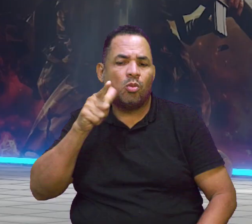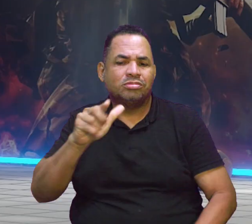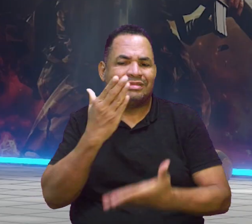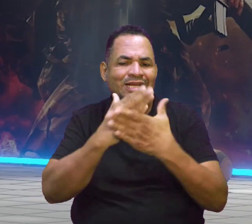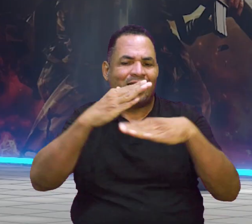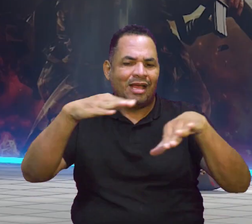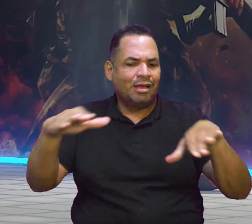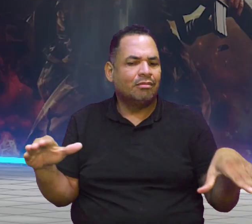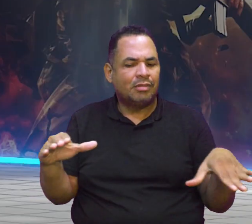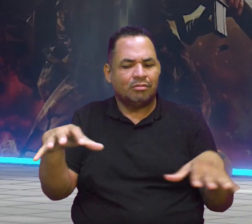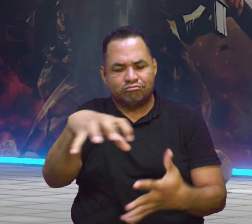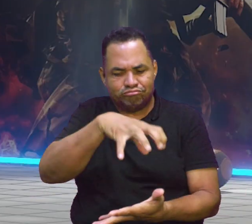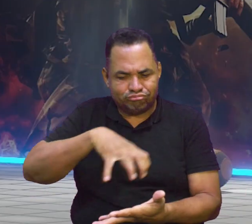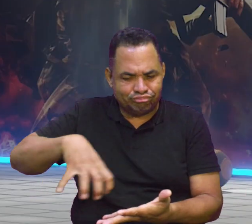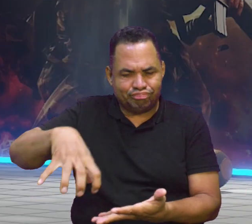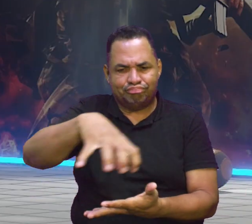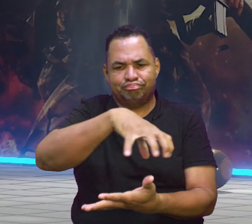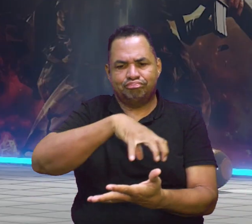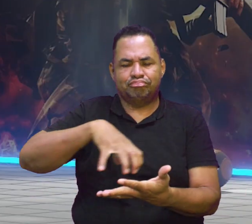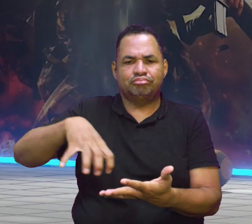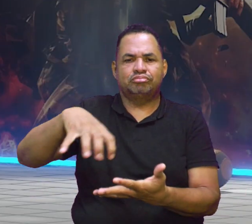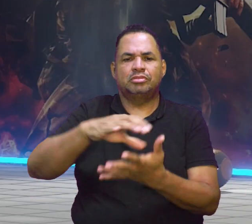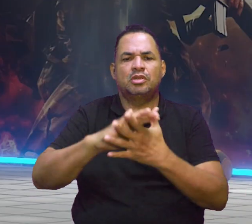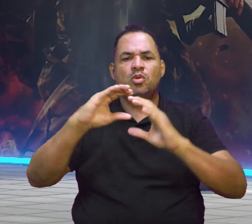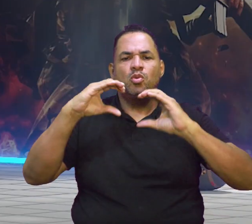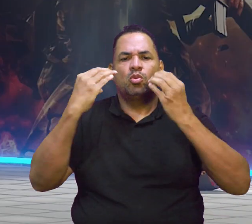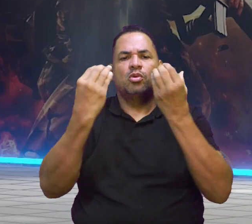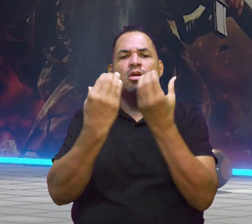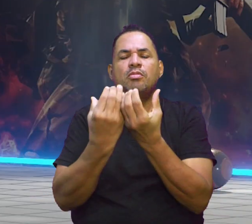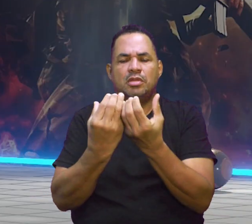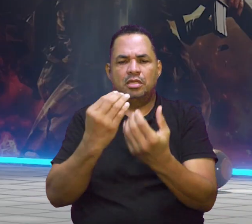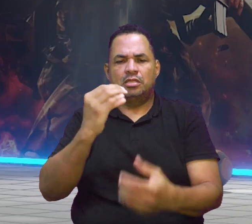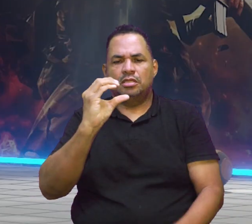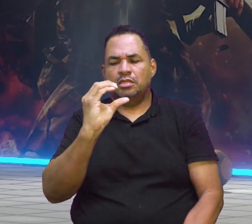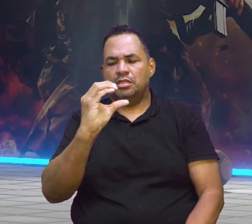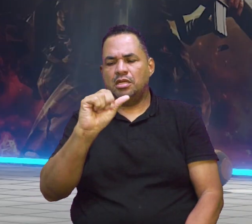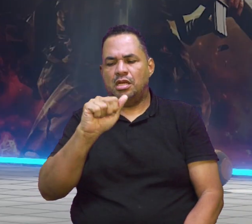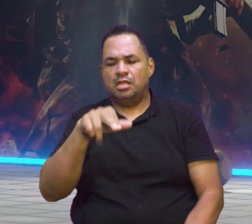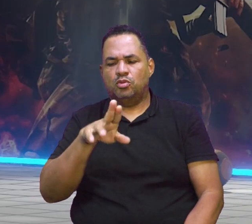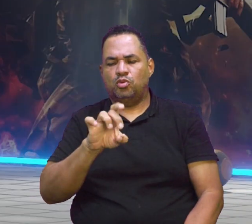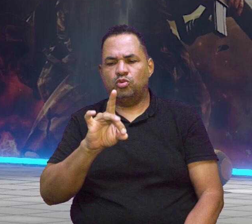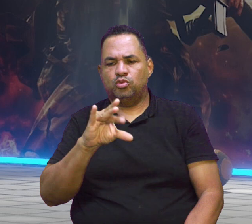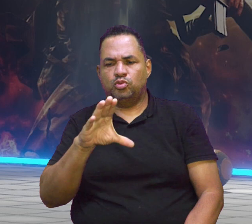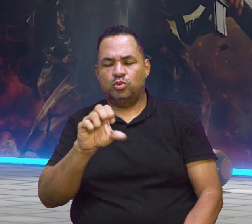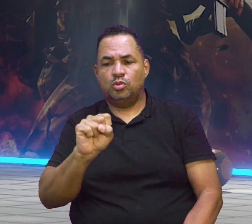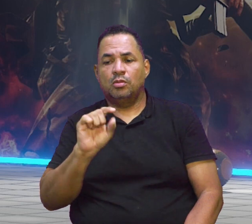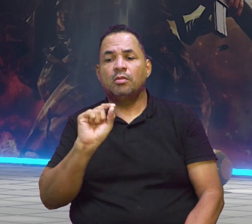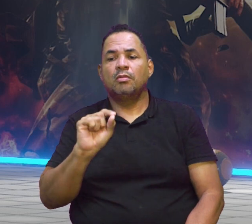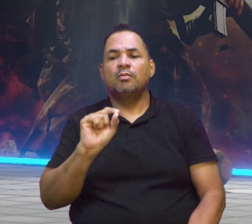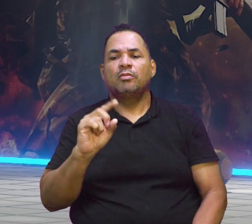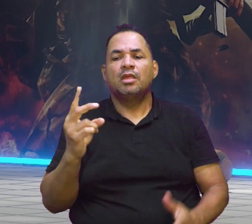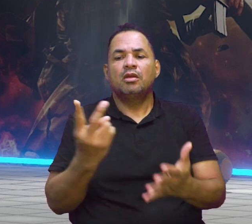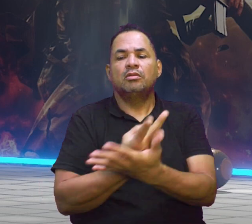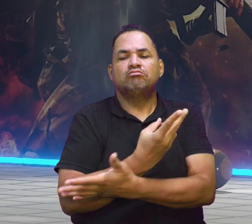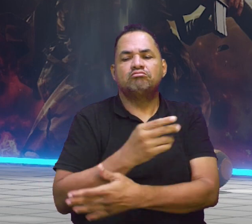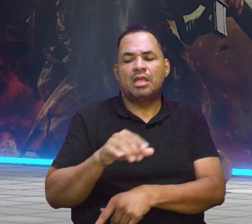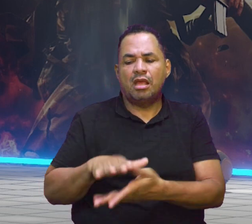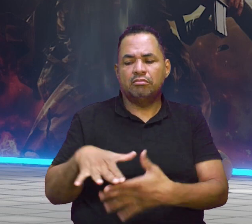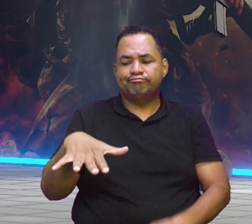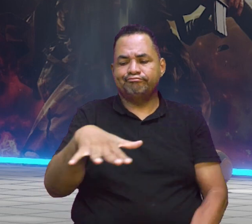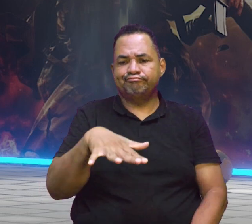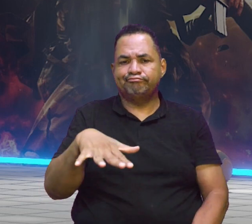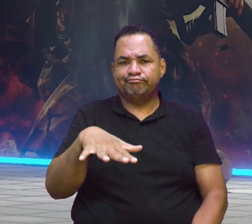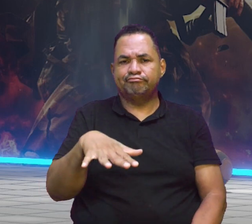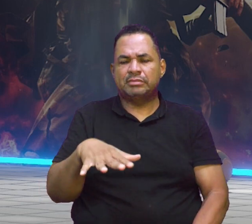o arraial, a comunidade de Canudos. Então, o que acontecia? Muitos sertanejos eram extremamente